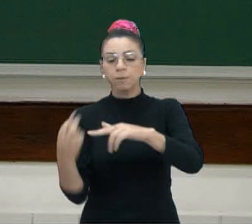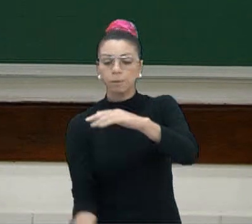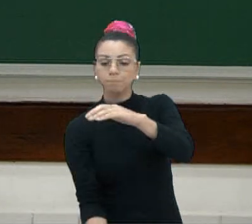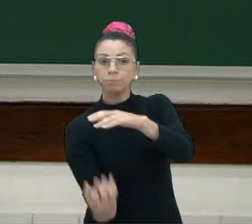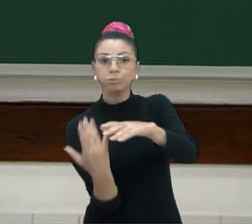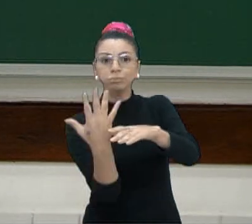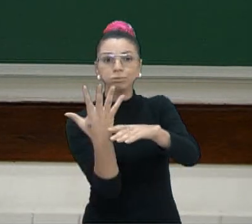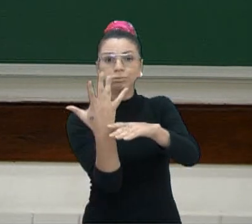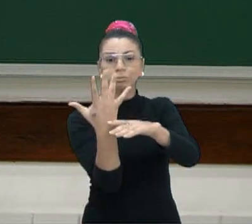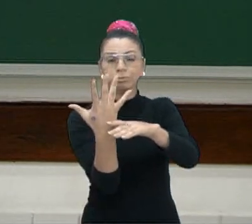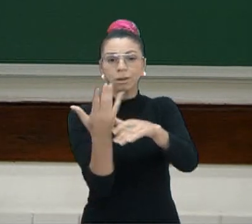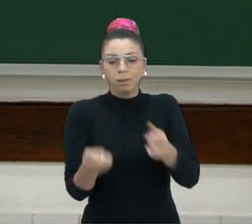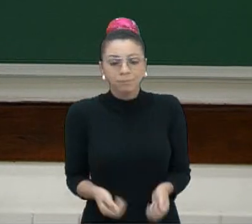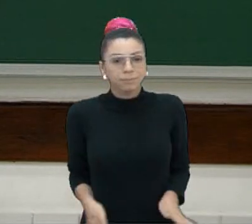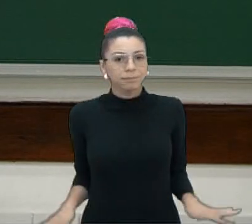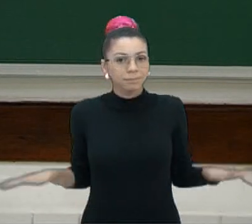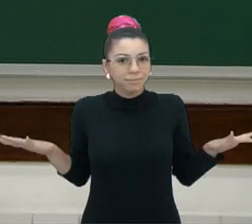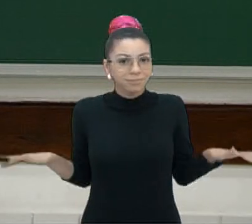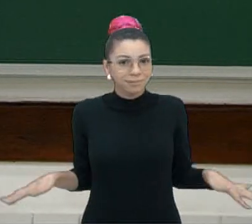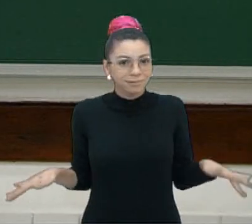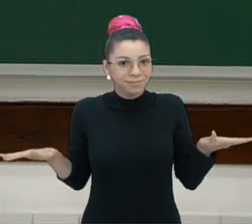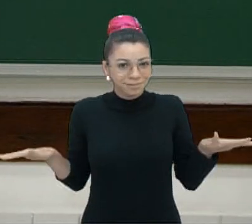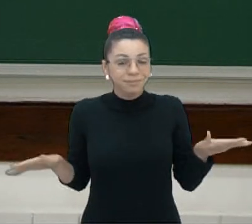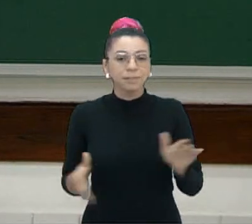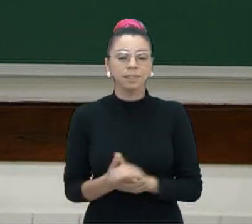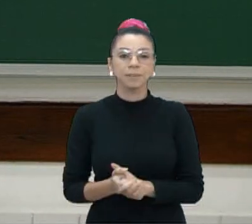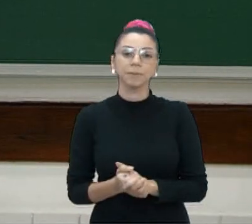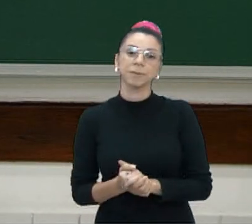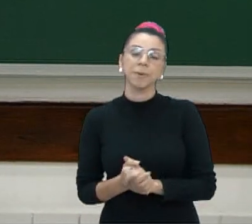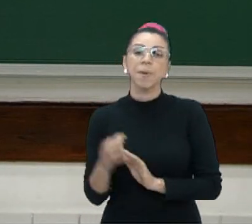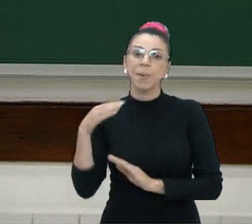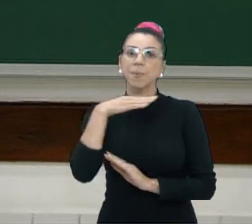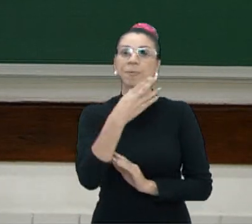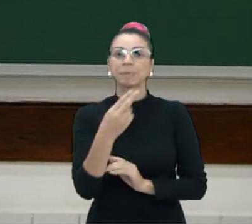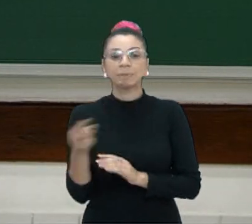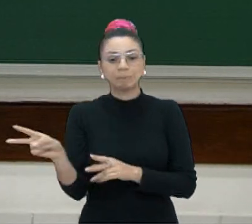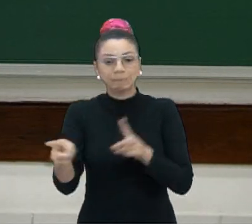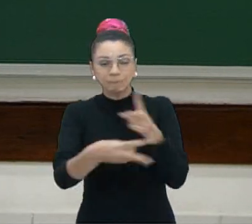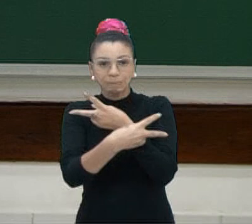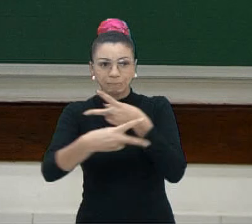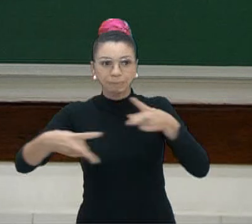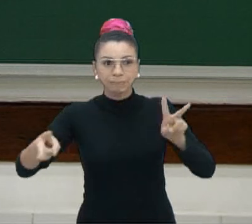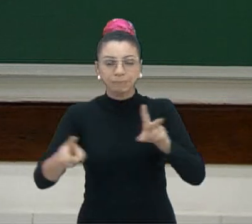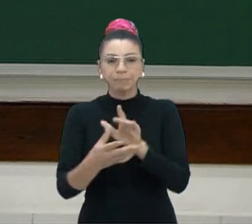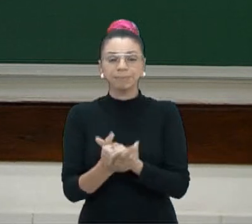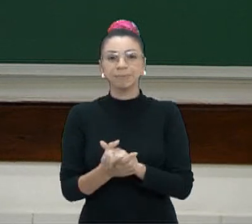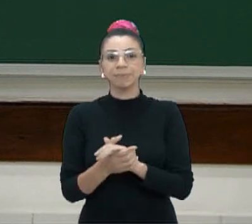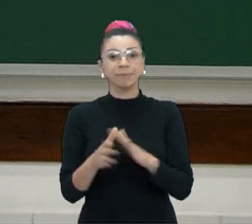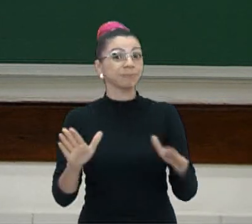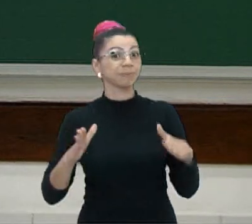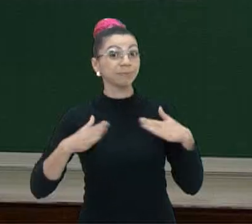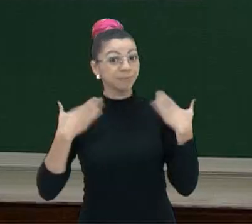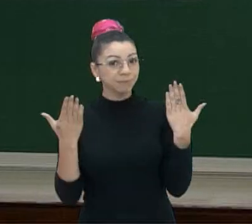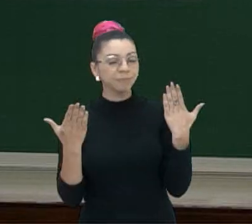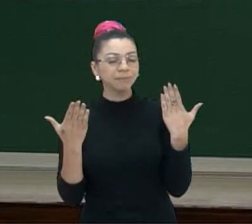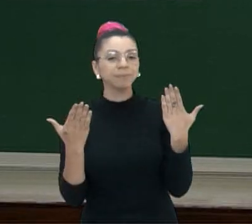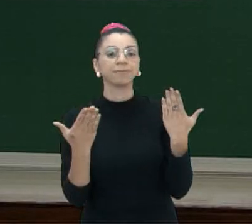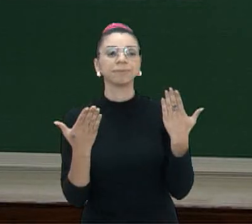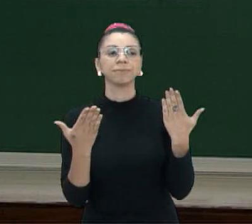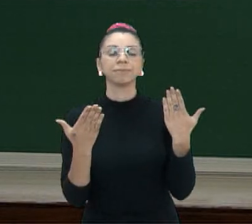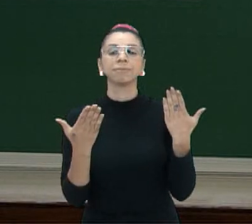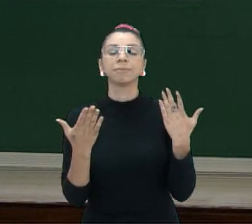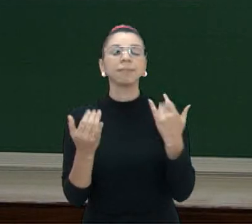do metrô. Obviamente que ali sai vento e a sensação de surpresa e